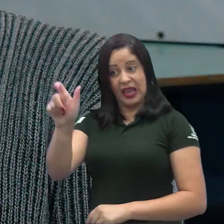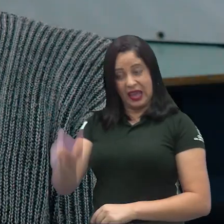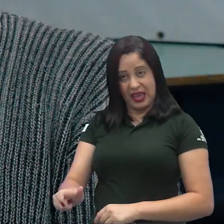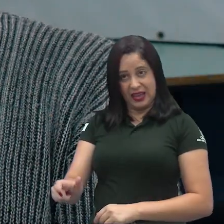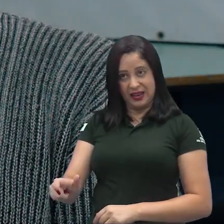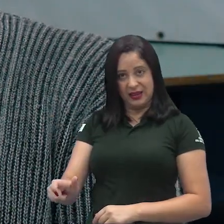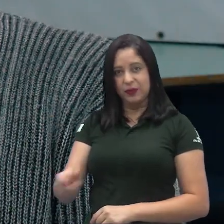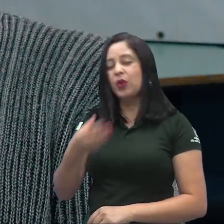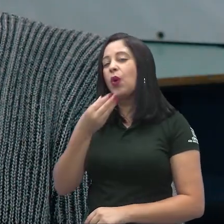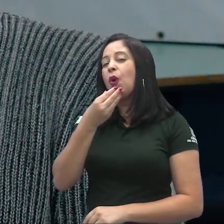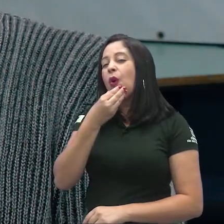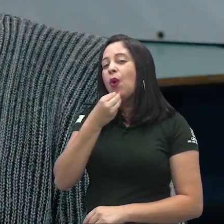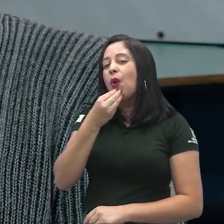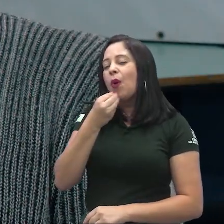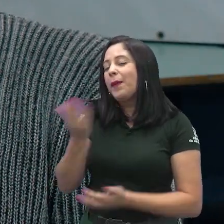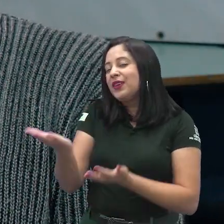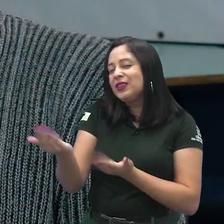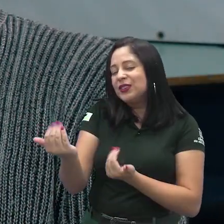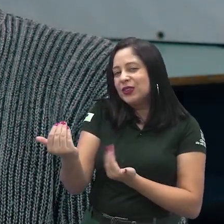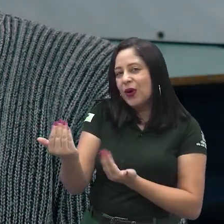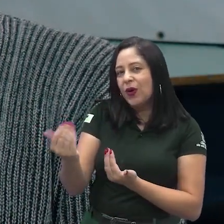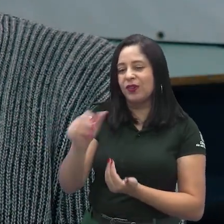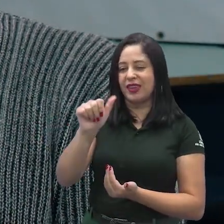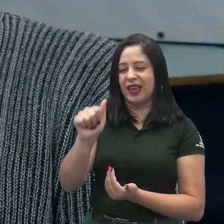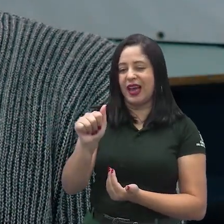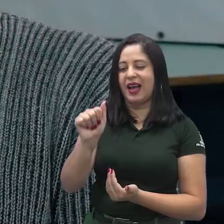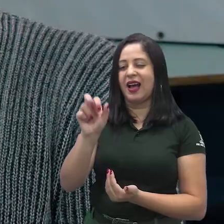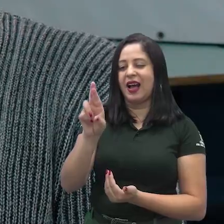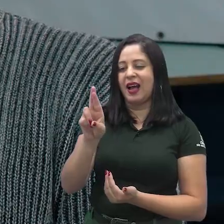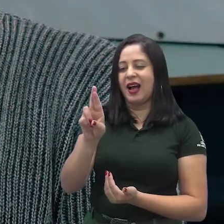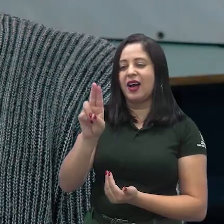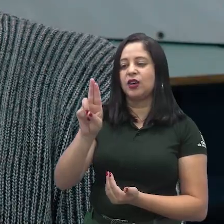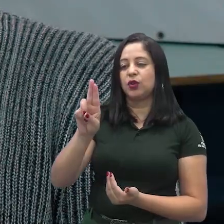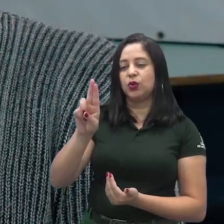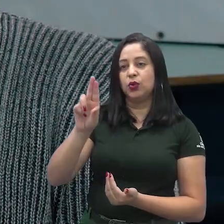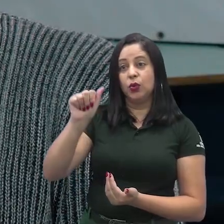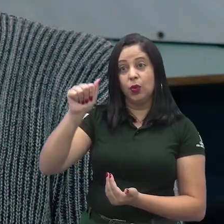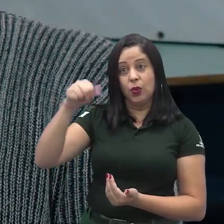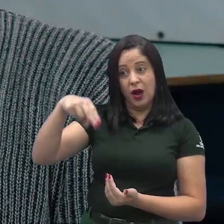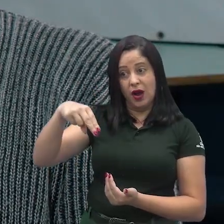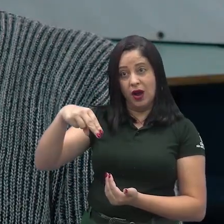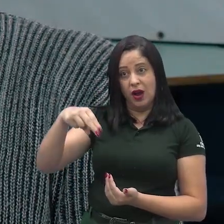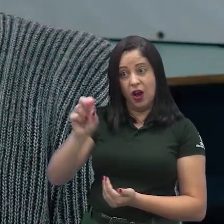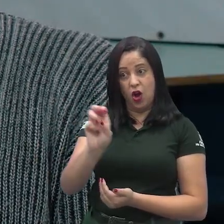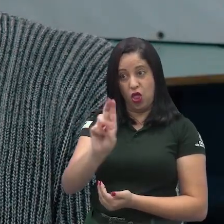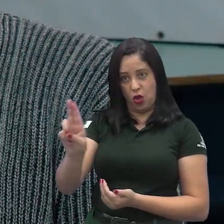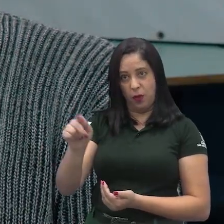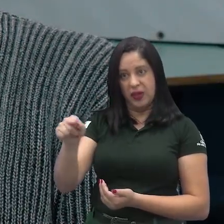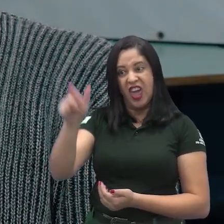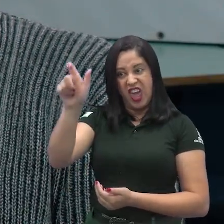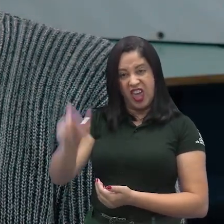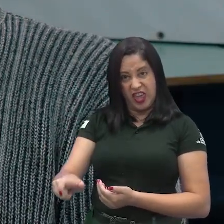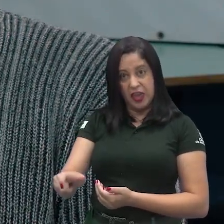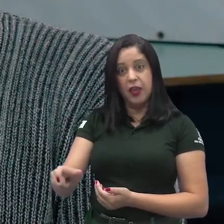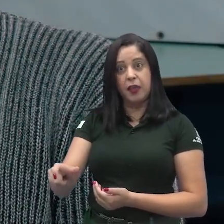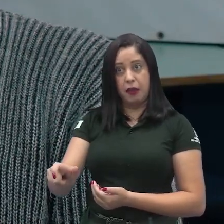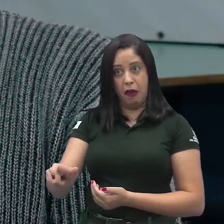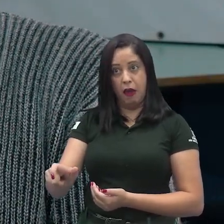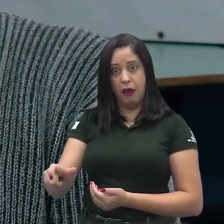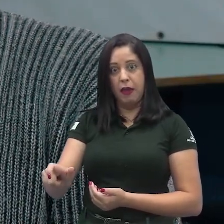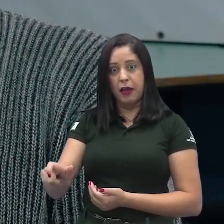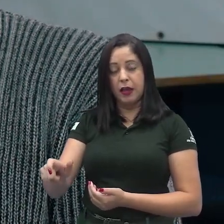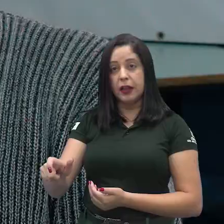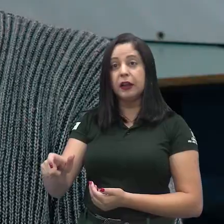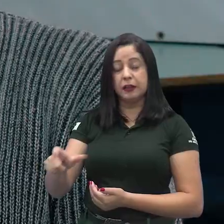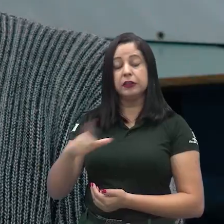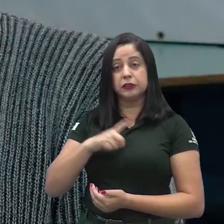artista, porque é um rapazinho, jovem, um garoto, ele trabalha muito bem nessa arte de bonecão. Que esse foi o